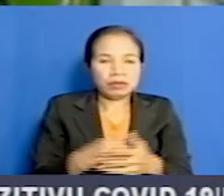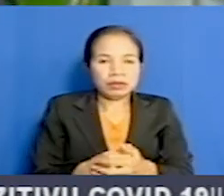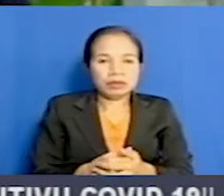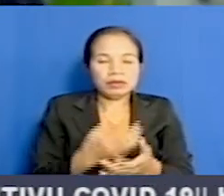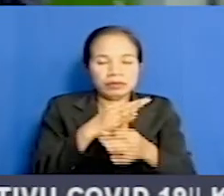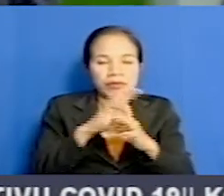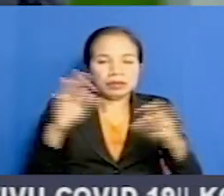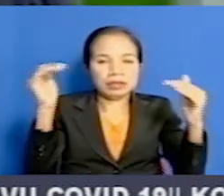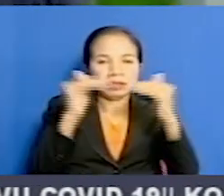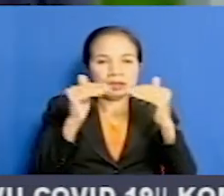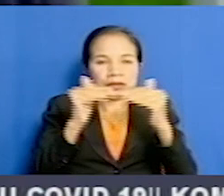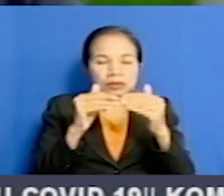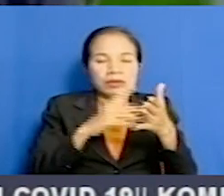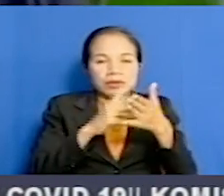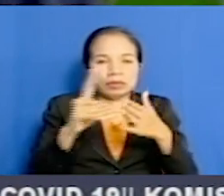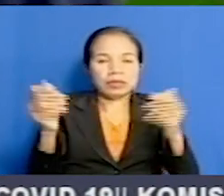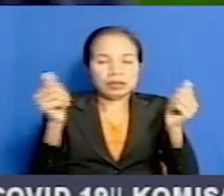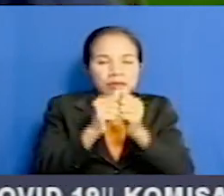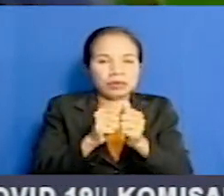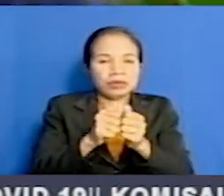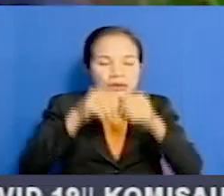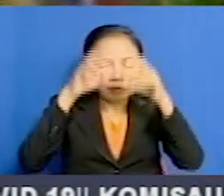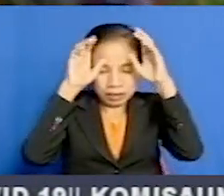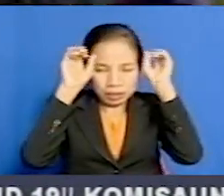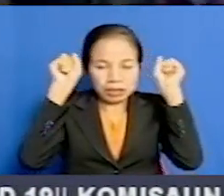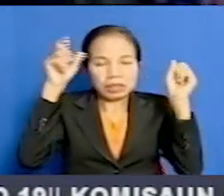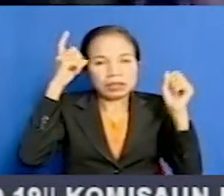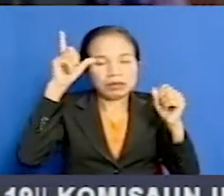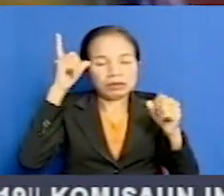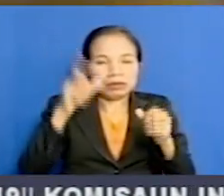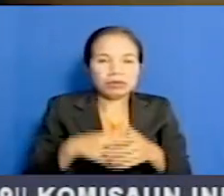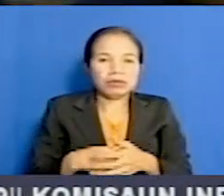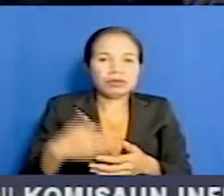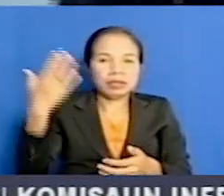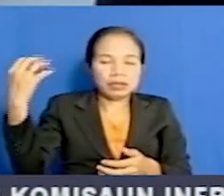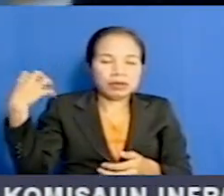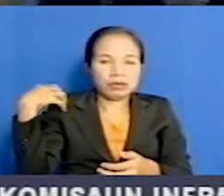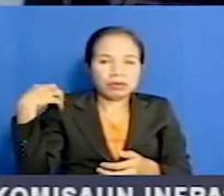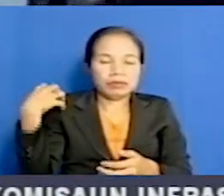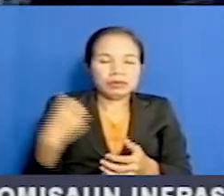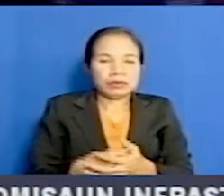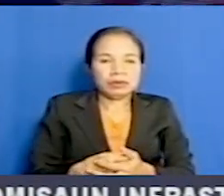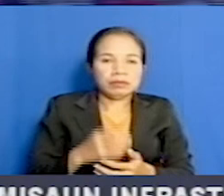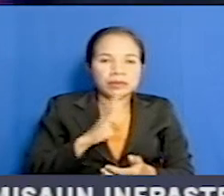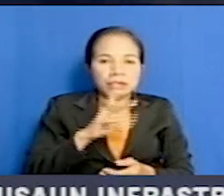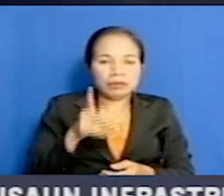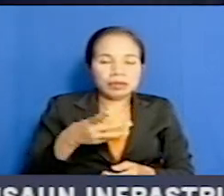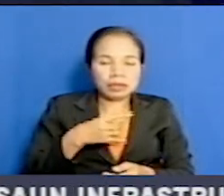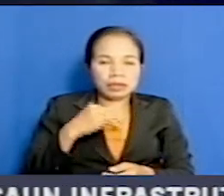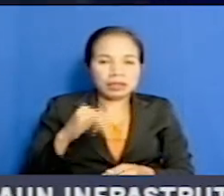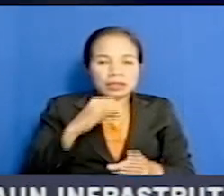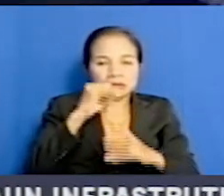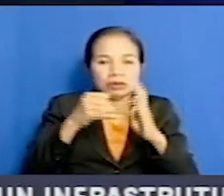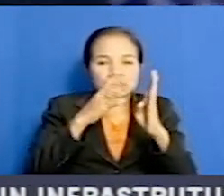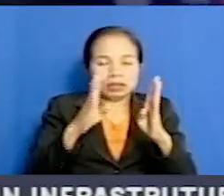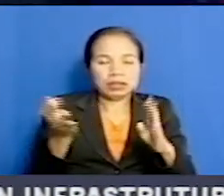Hafoing remata encontro semanal ho chefe Estado Francisco Guterres Luolo e ha Palácio Presidencial Bair Pitadili. Ba